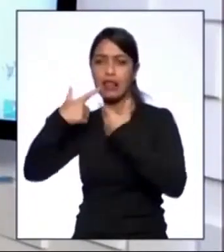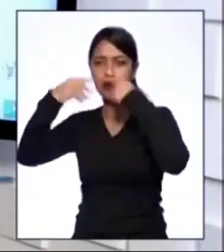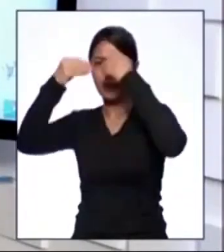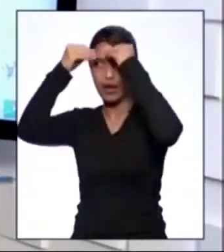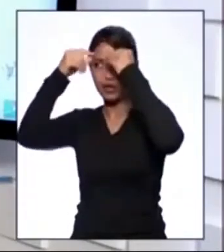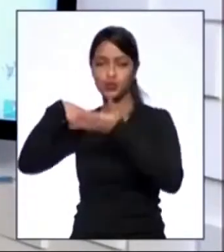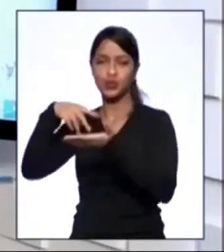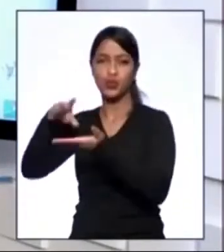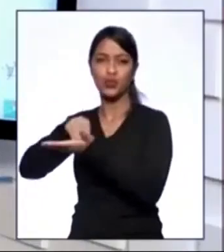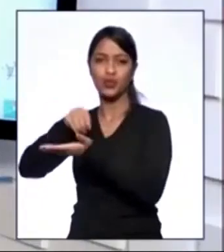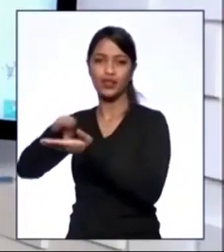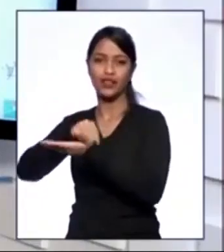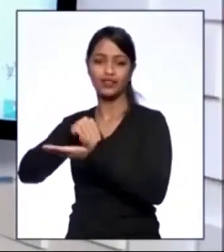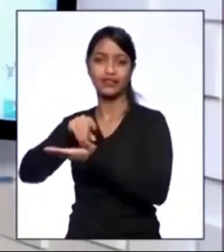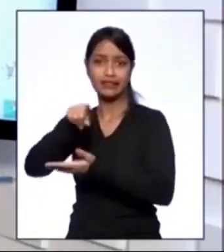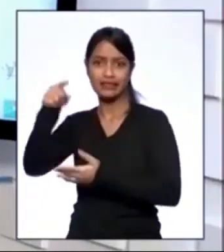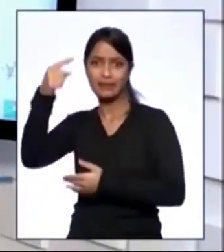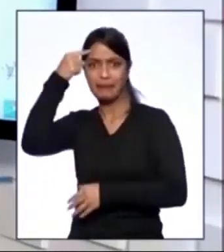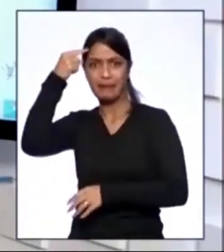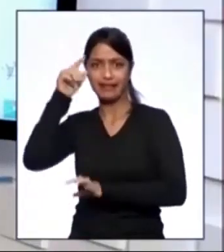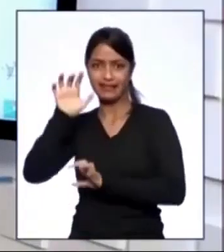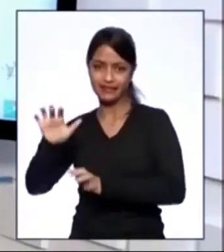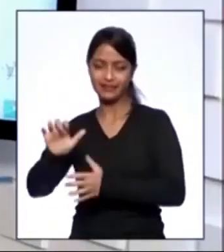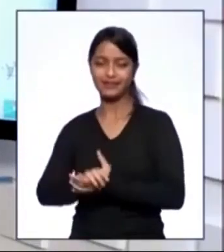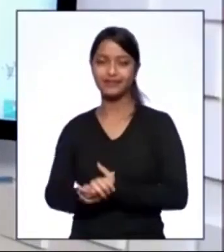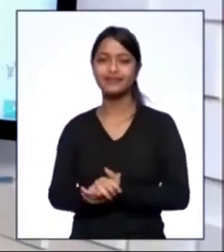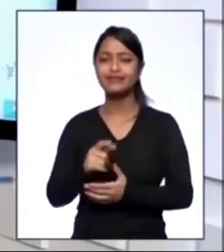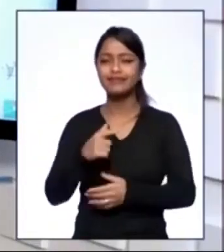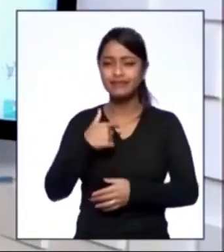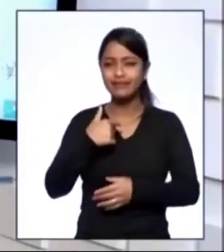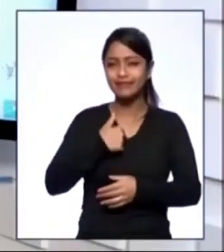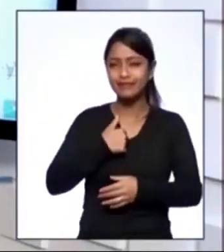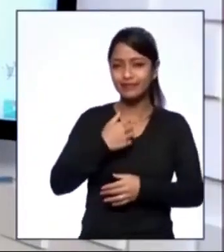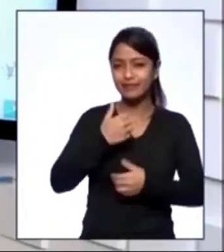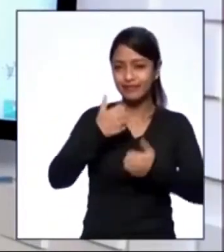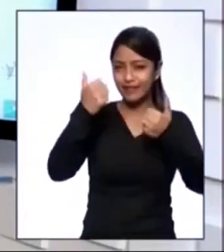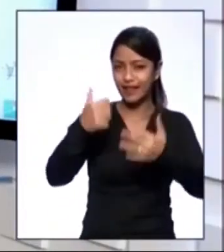muito interessante. Ô, gente, ó, deixa eu fazer uma pequena observação aqui. Vocês já